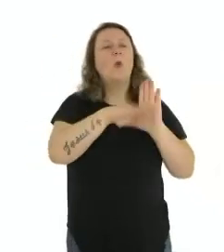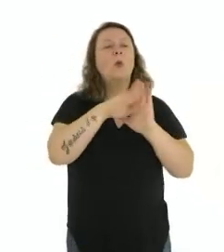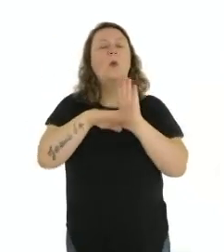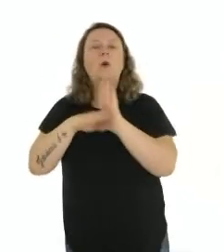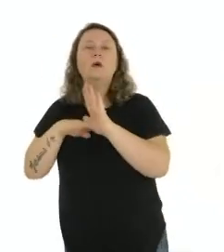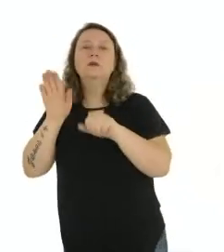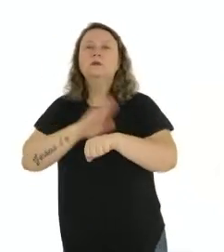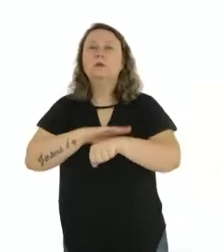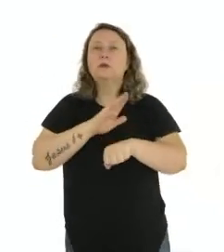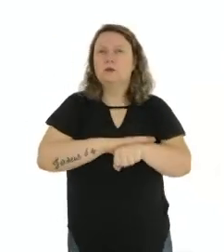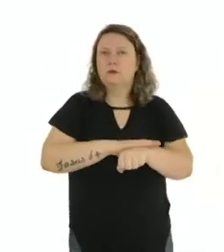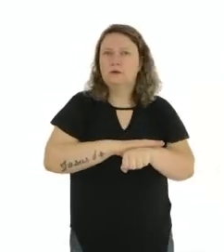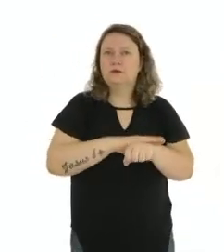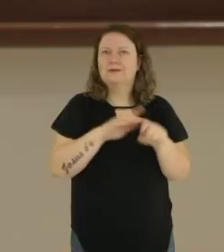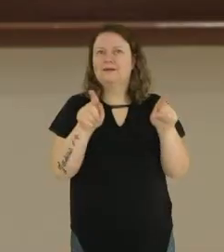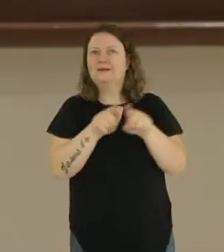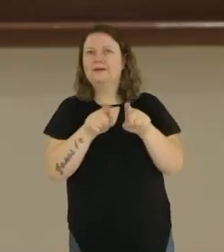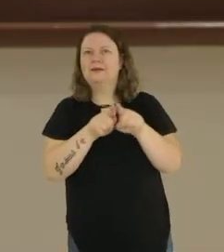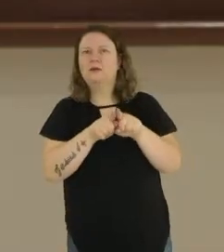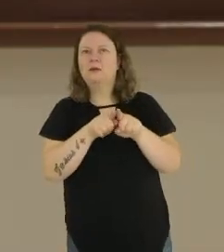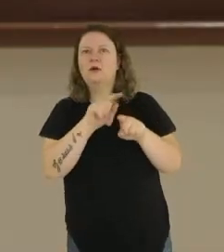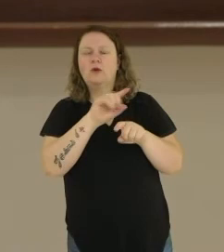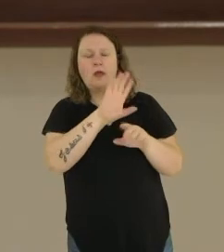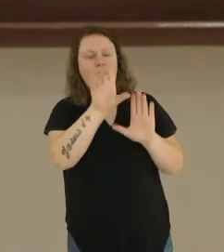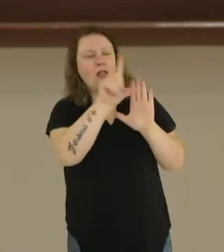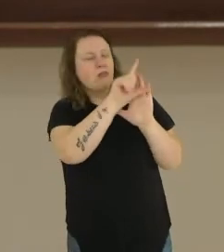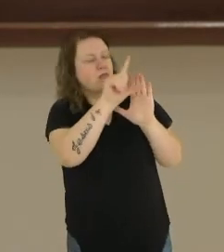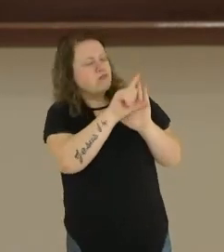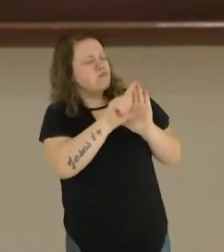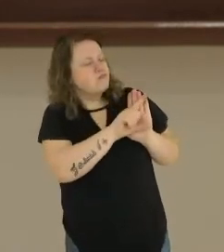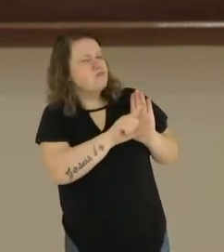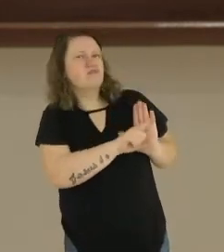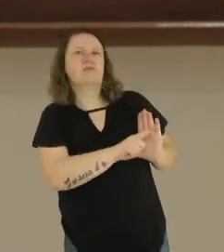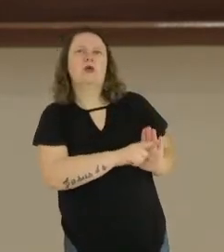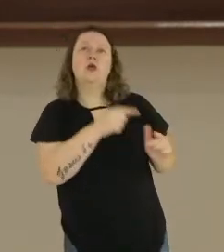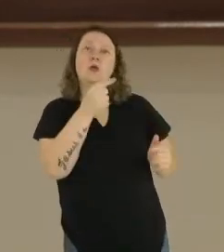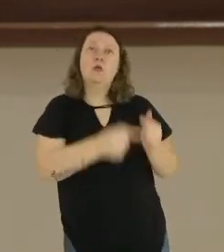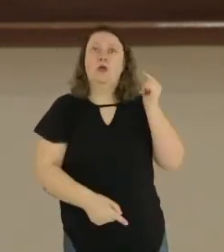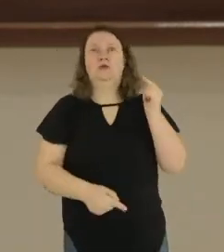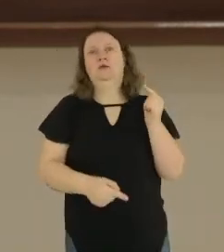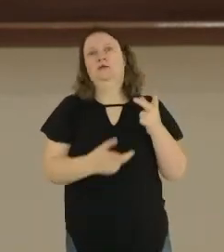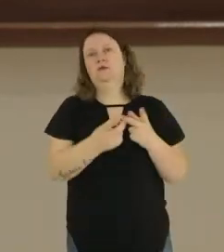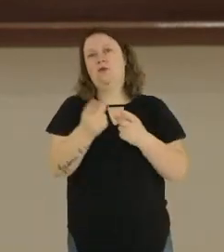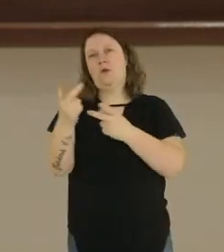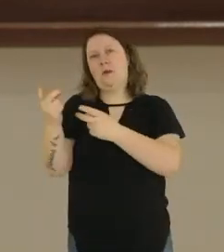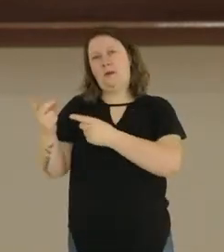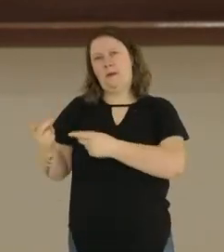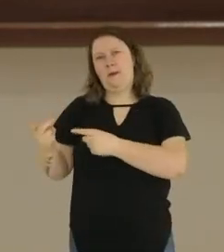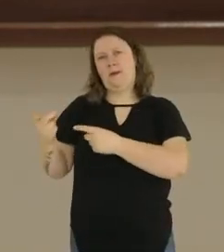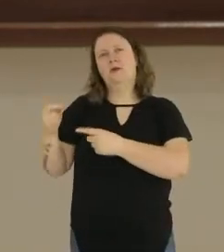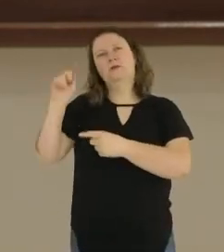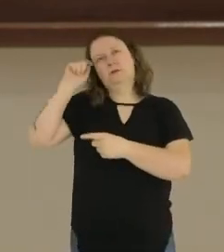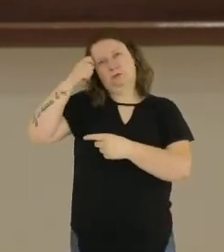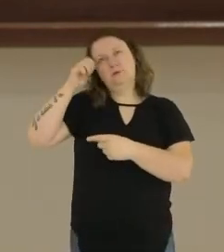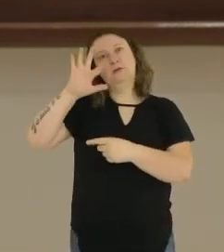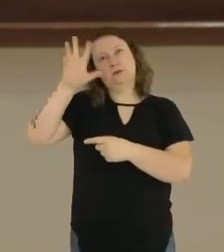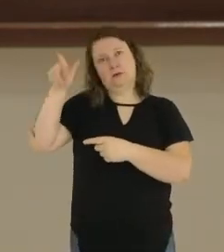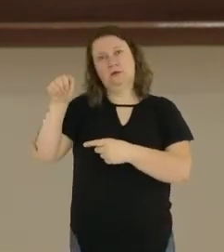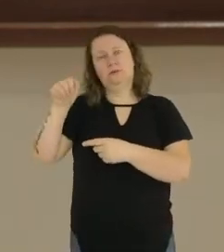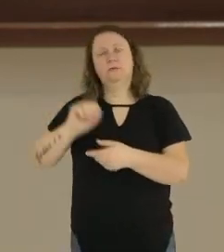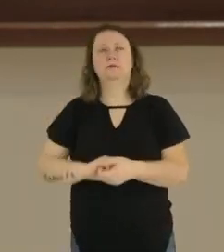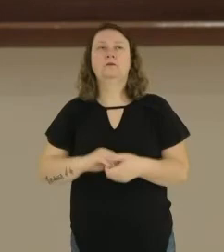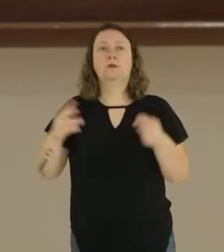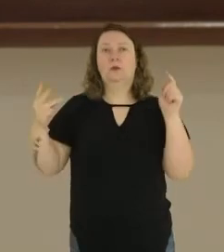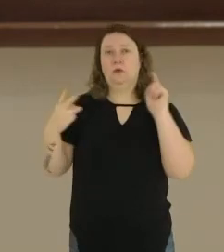momento, né, com a implementação de novas leis, abolindo o tráfico. Também a gente vai ver o povoamento, a ideia de